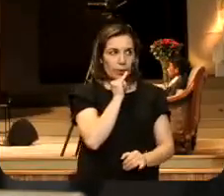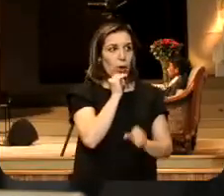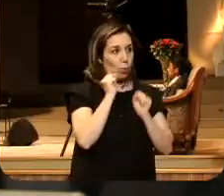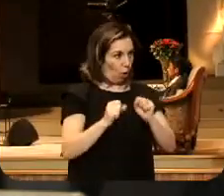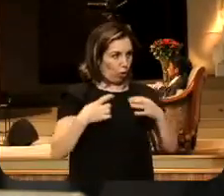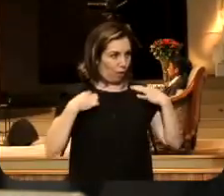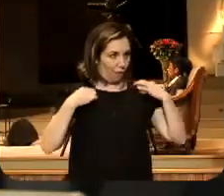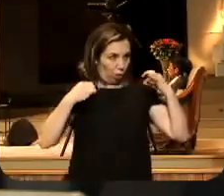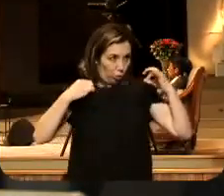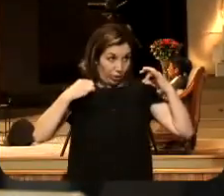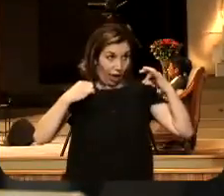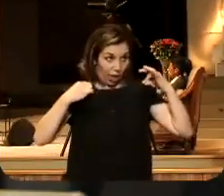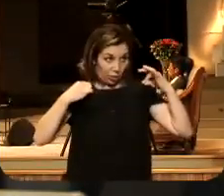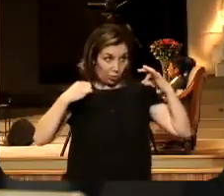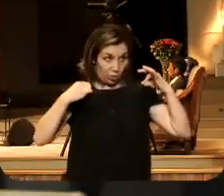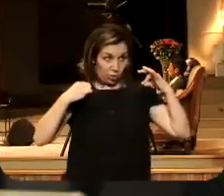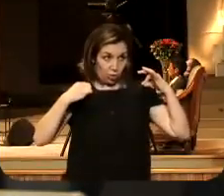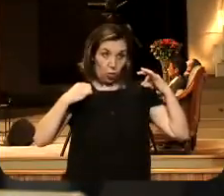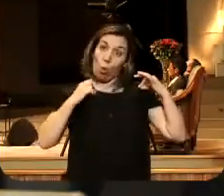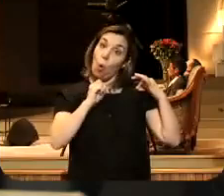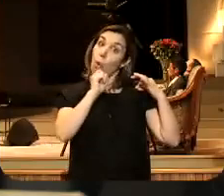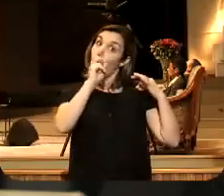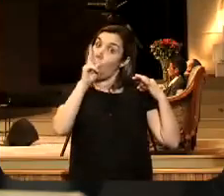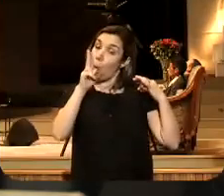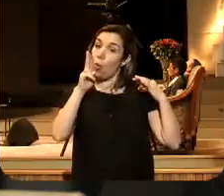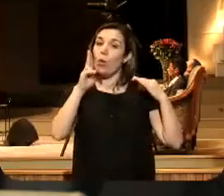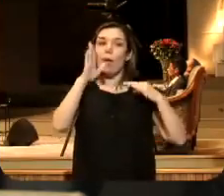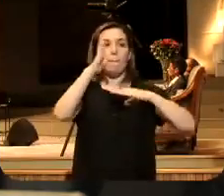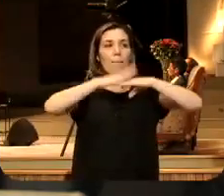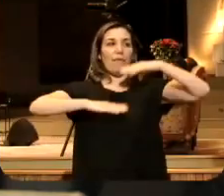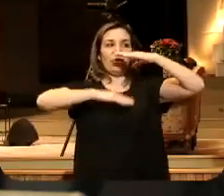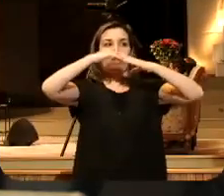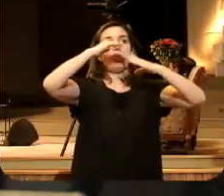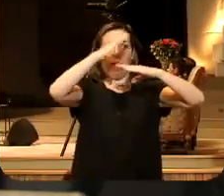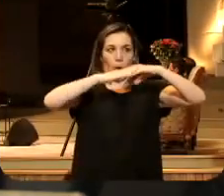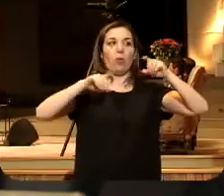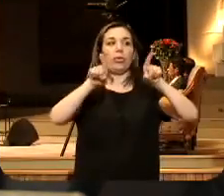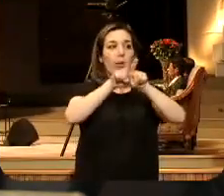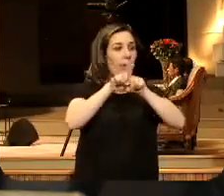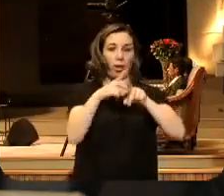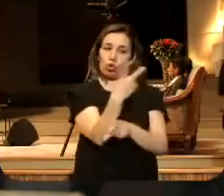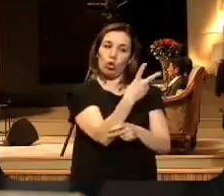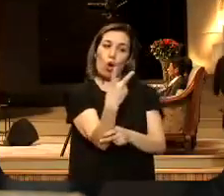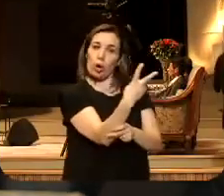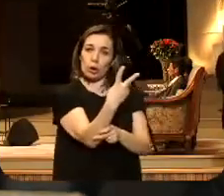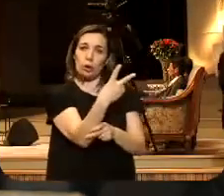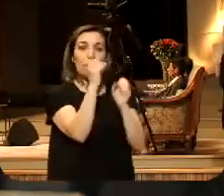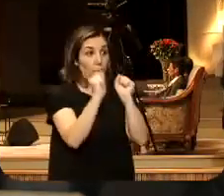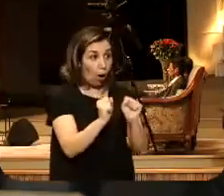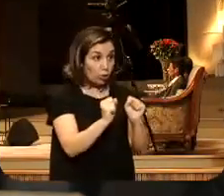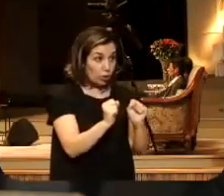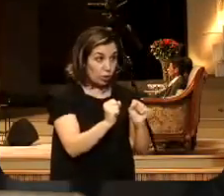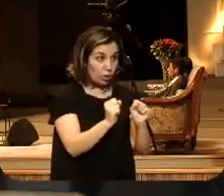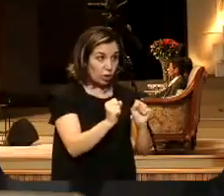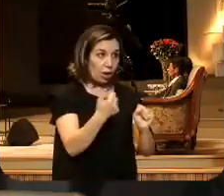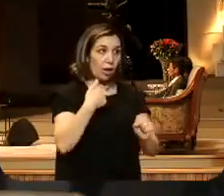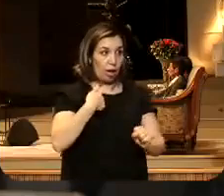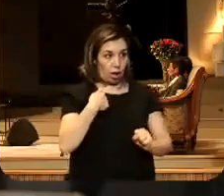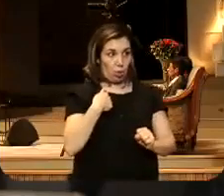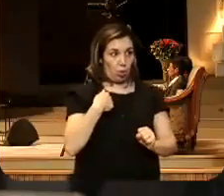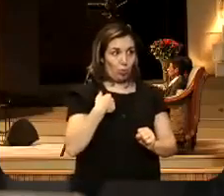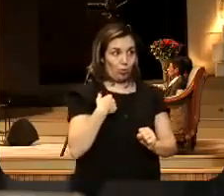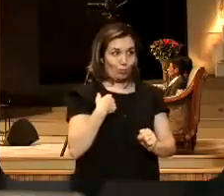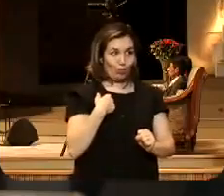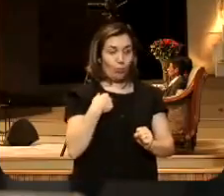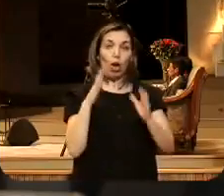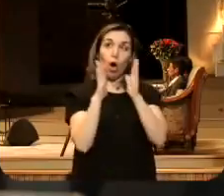noite, eu peço ao Senhor que Ele levante pessoas que profissionalmente